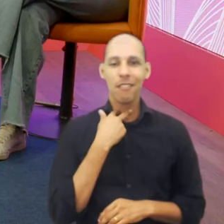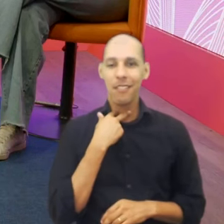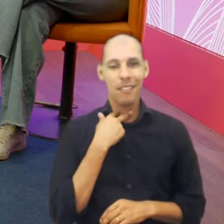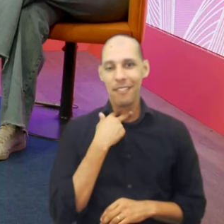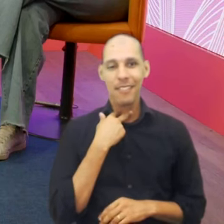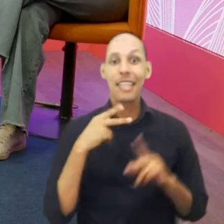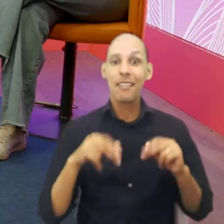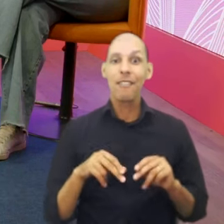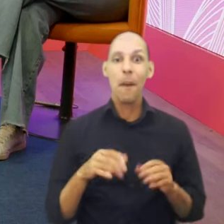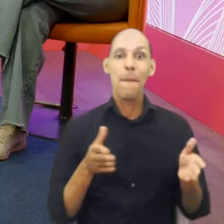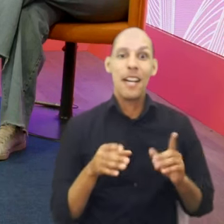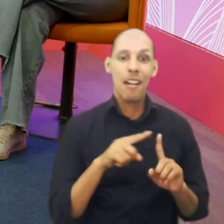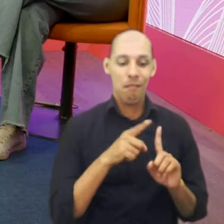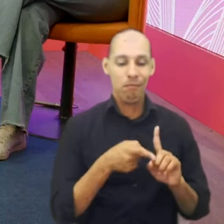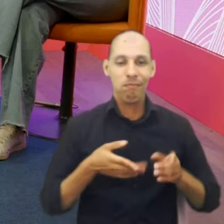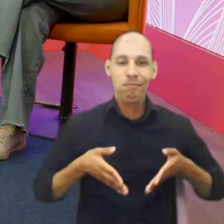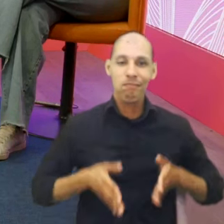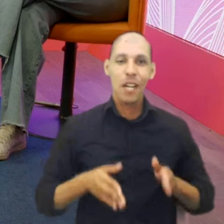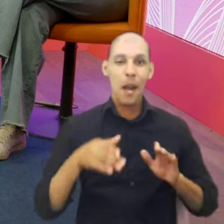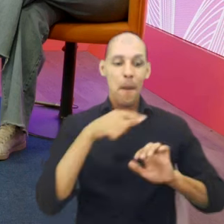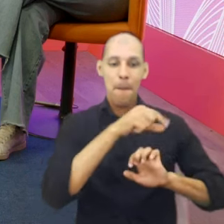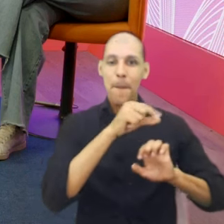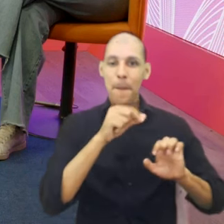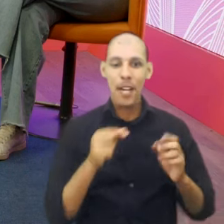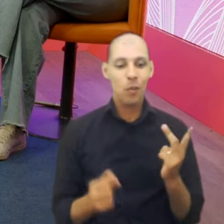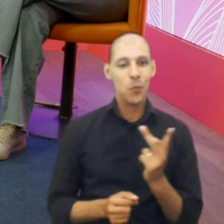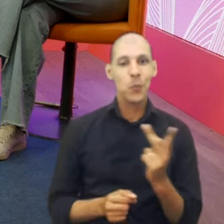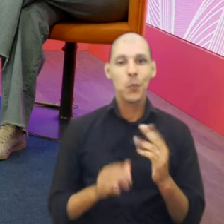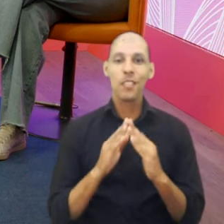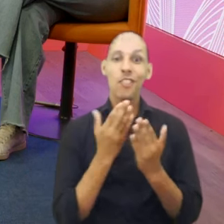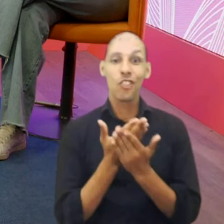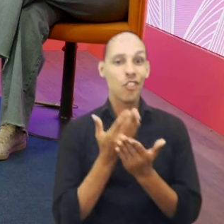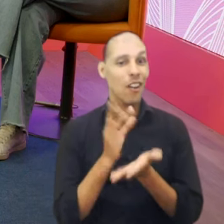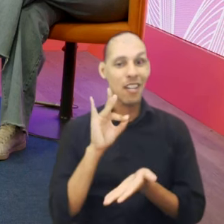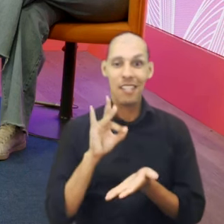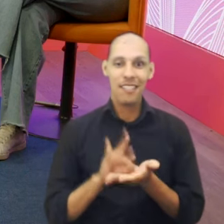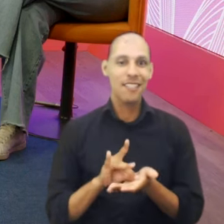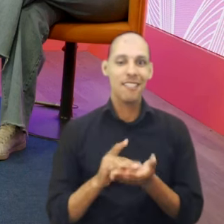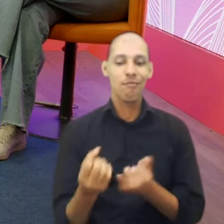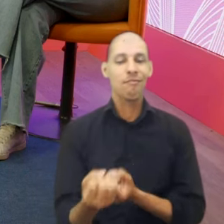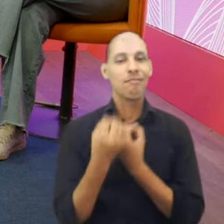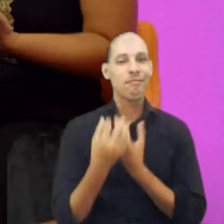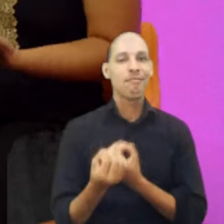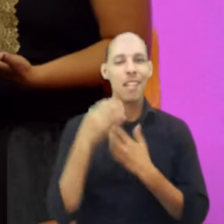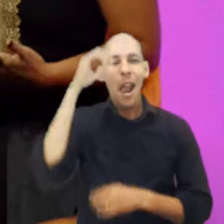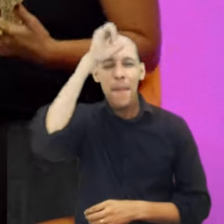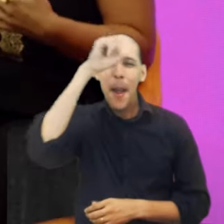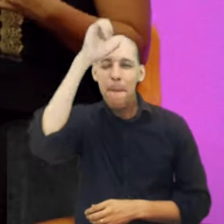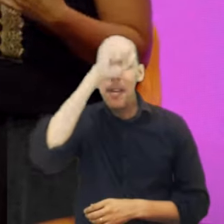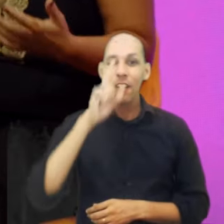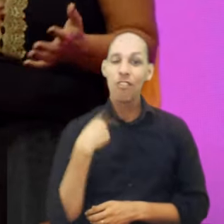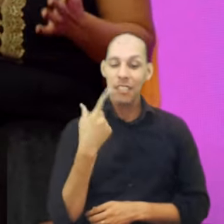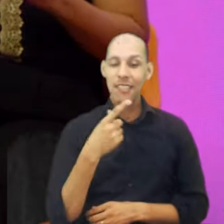a maternidade, o empreendedorismo são as duas maiores escolas e os maiores ensinamentos e aprendizados que